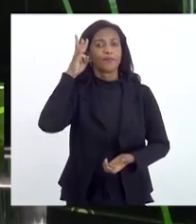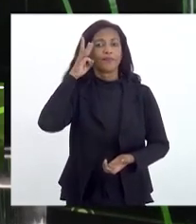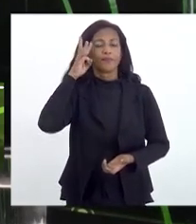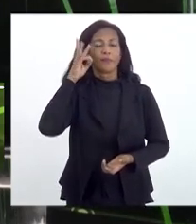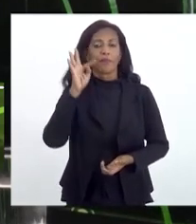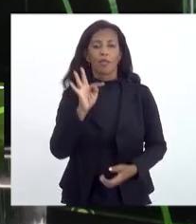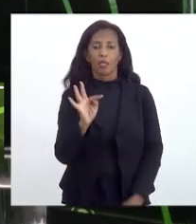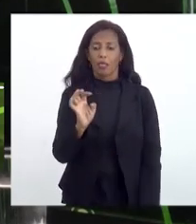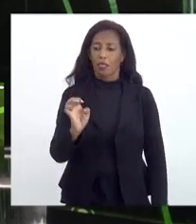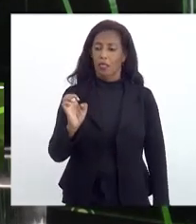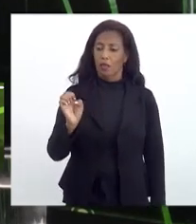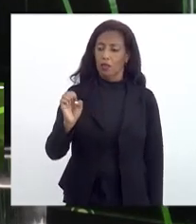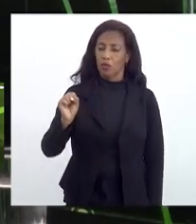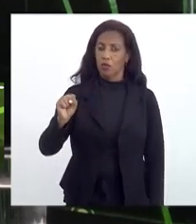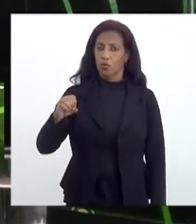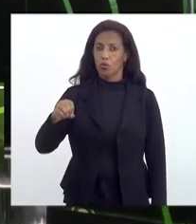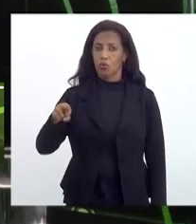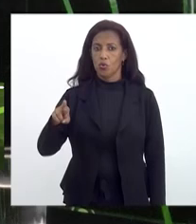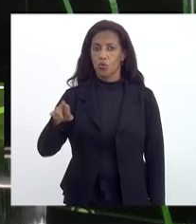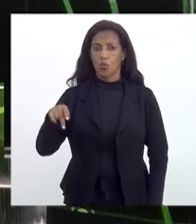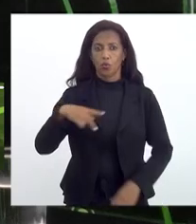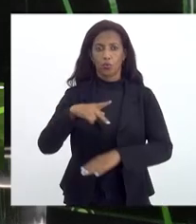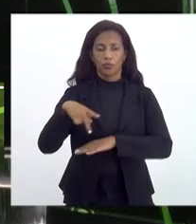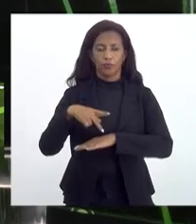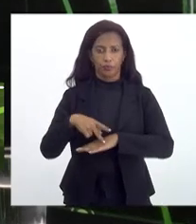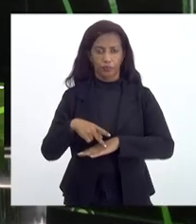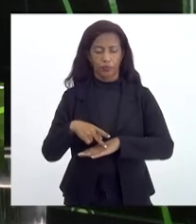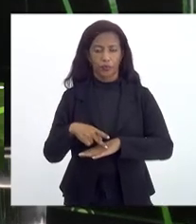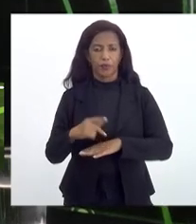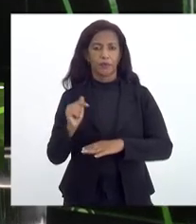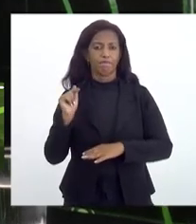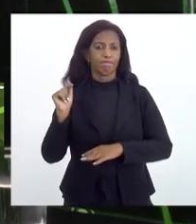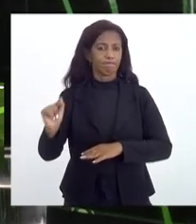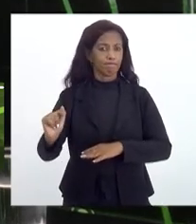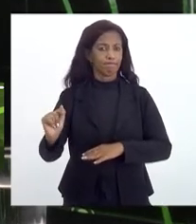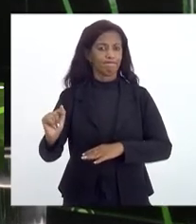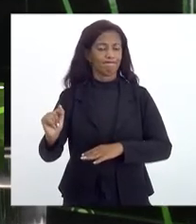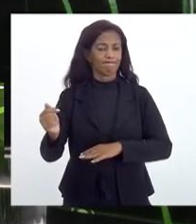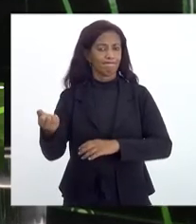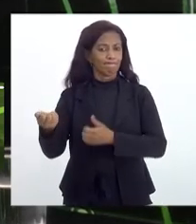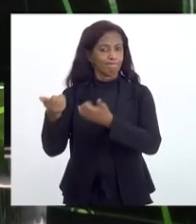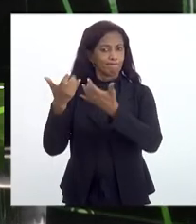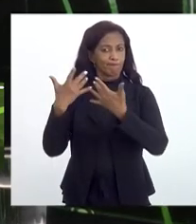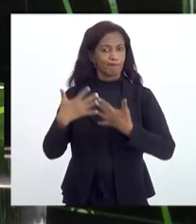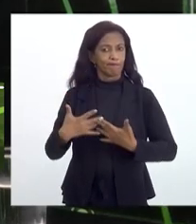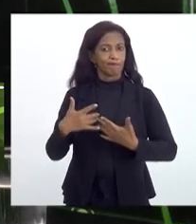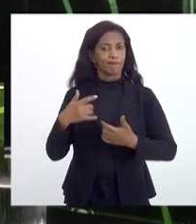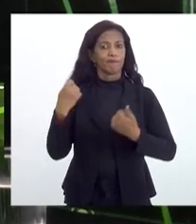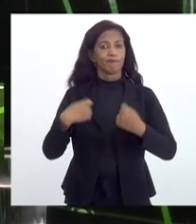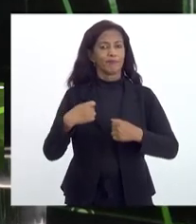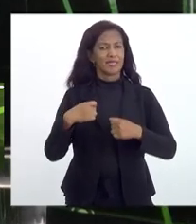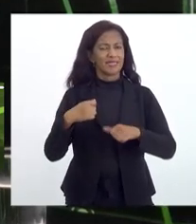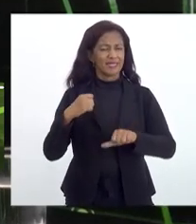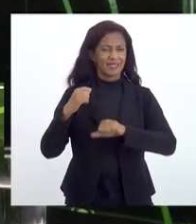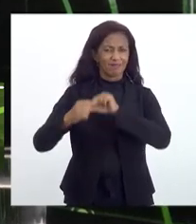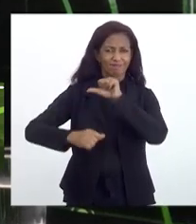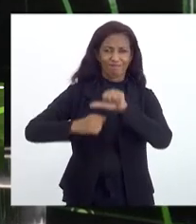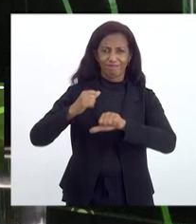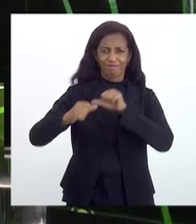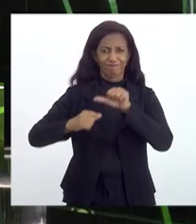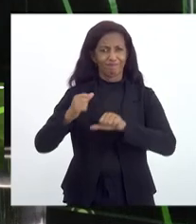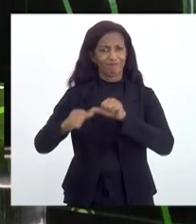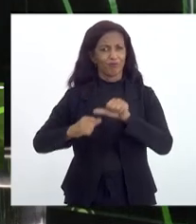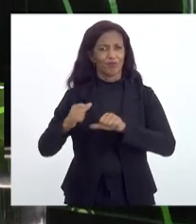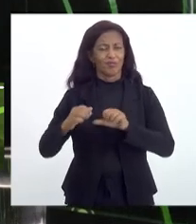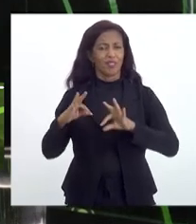Tesouro Nacional, e o que eles me colocaram é que nós teríamos que refazer tudo, teríamos